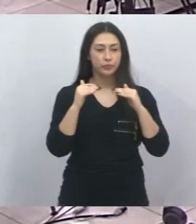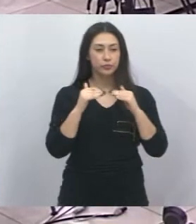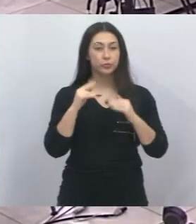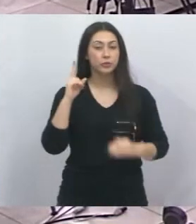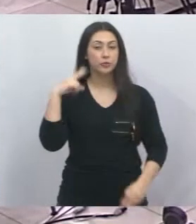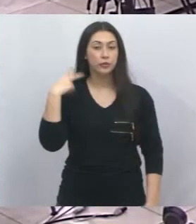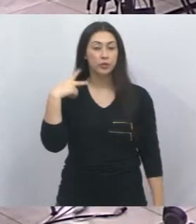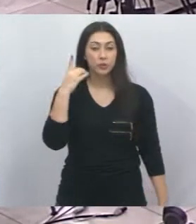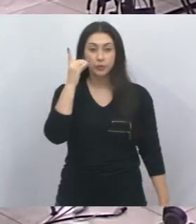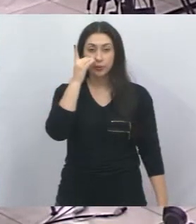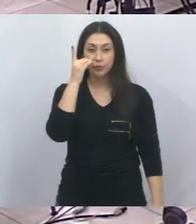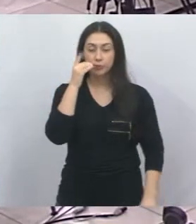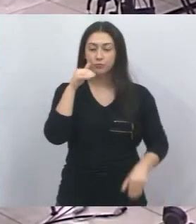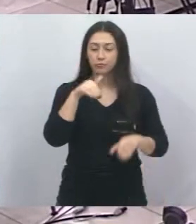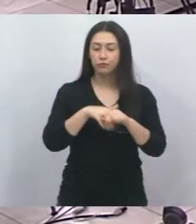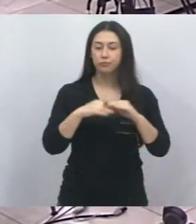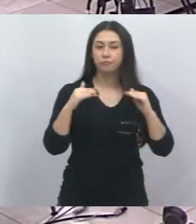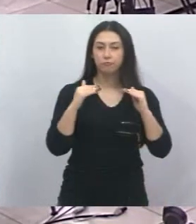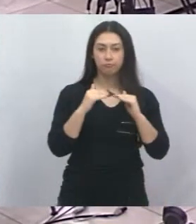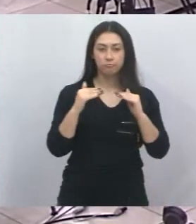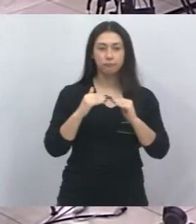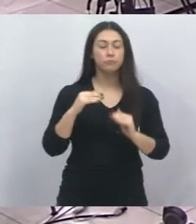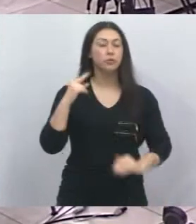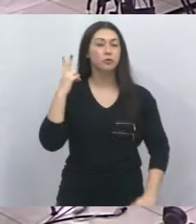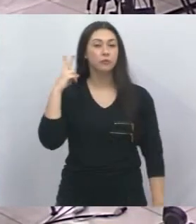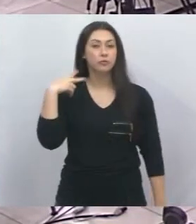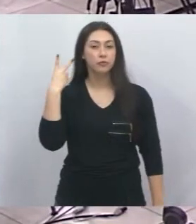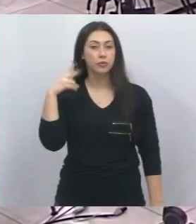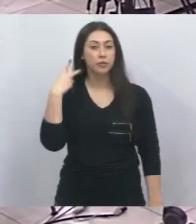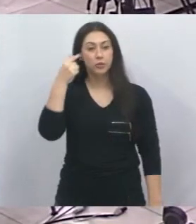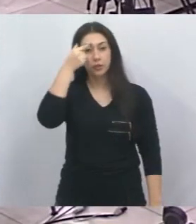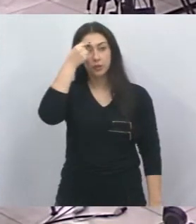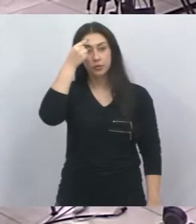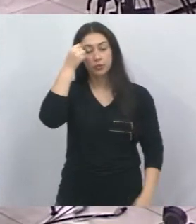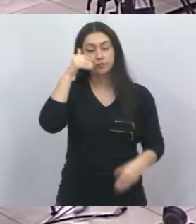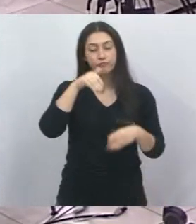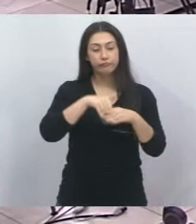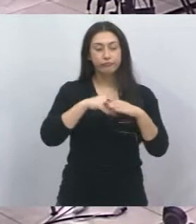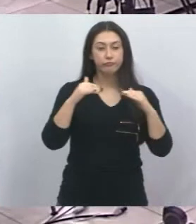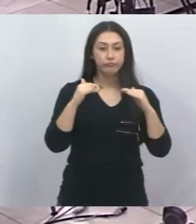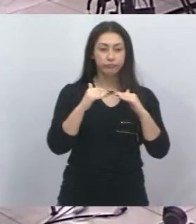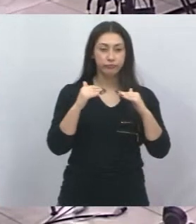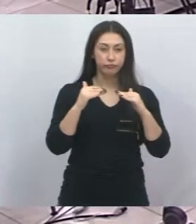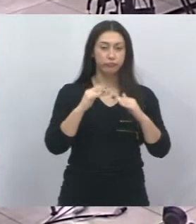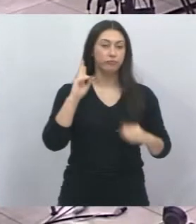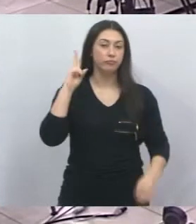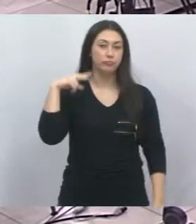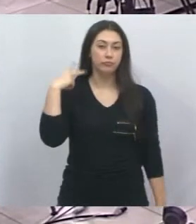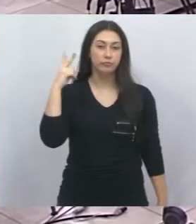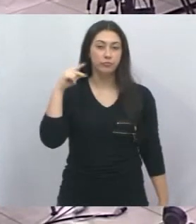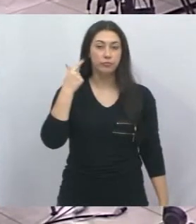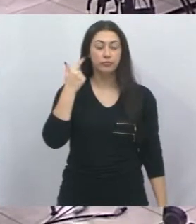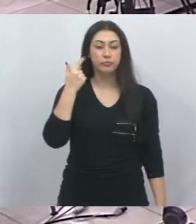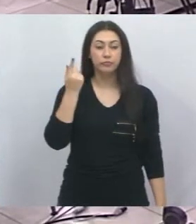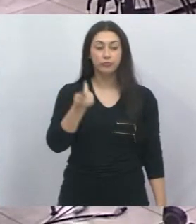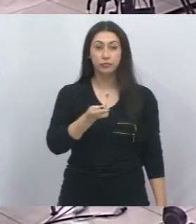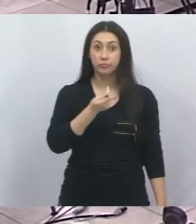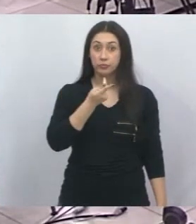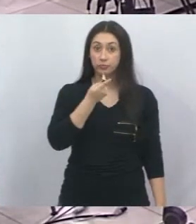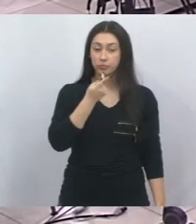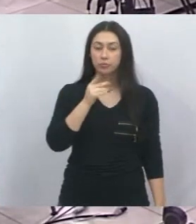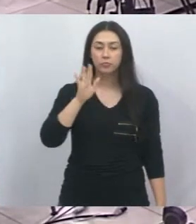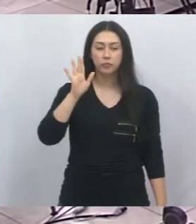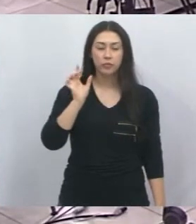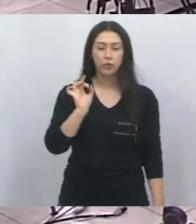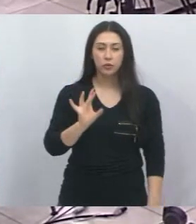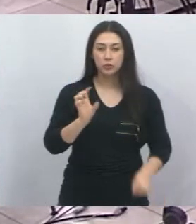vota o vereador Dude? Favorável. Como vota o vereador Edgar Sasaki? Favorável. Como vota o vereador Hernani Barreto? Senhor